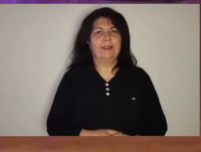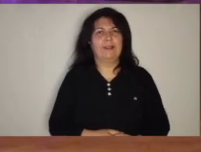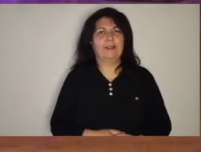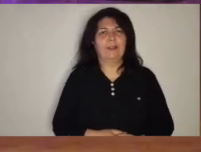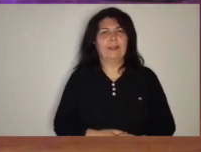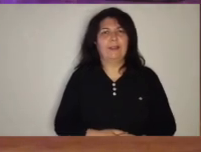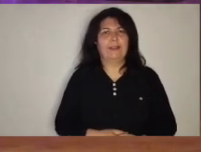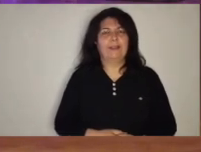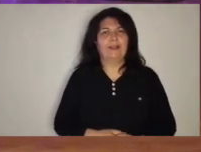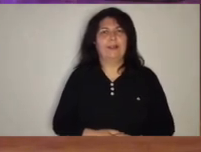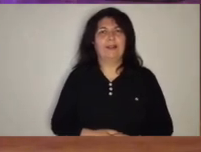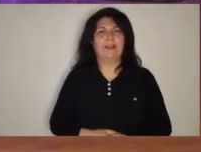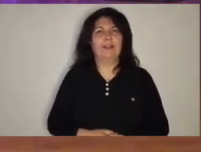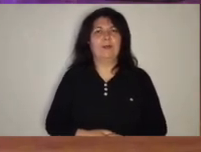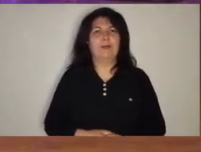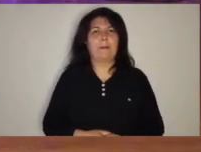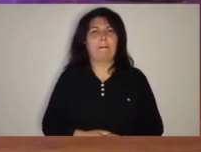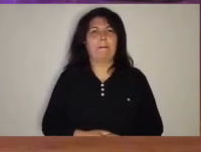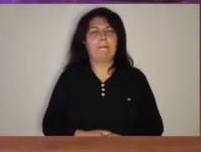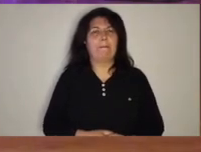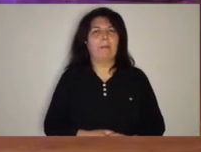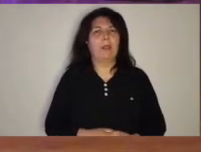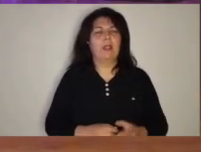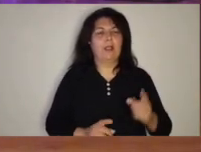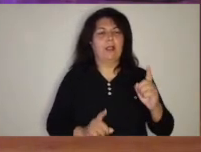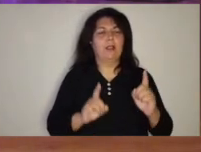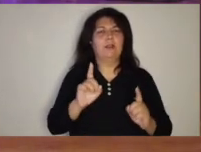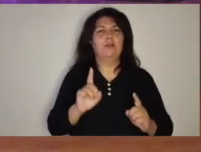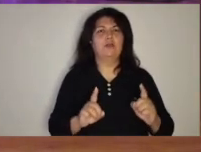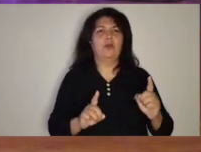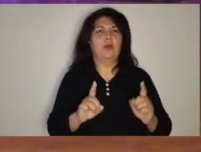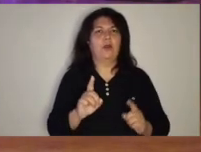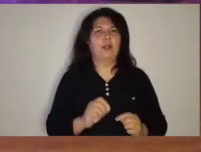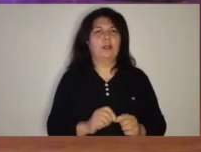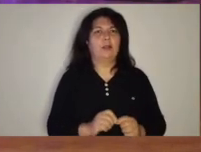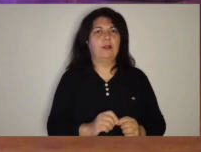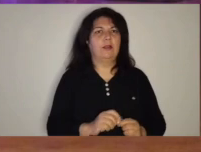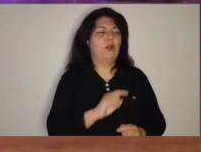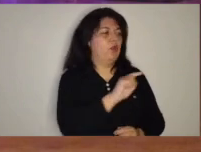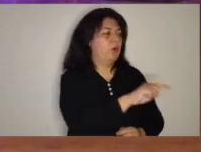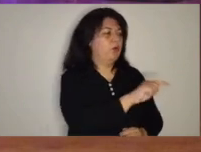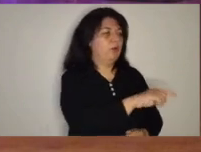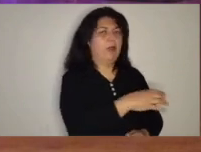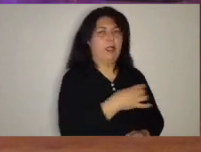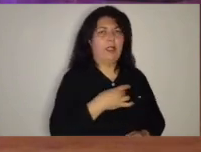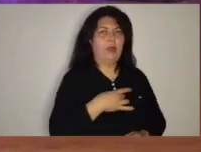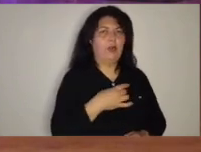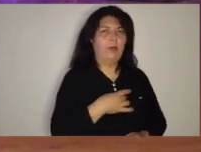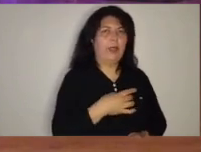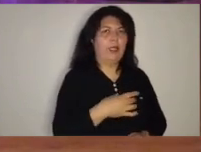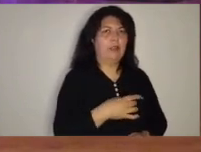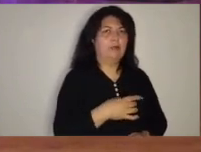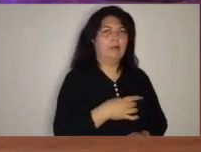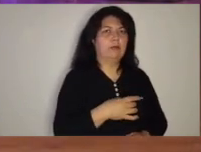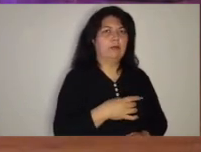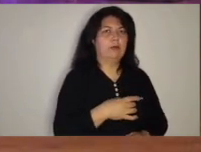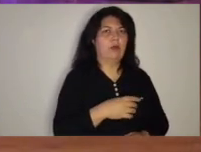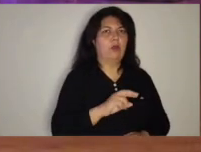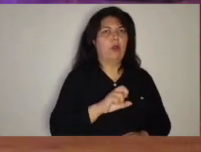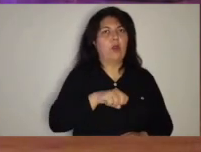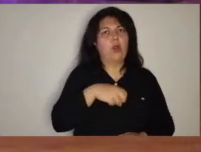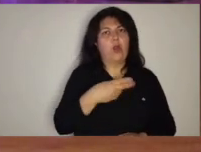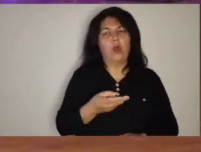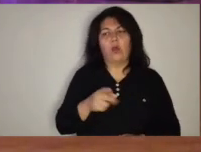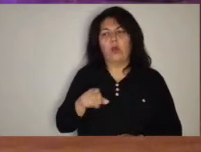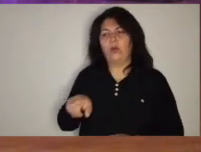Jesus. A palavra é essa, irmãos. A atitude é do meu e do teu coração. Você pode viver como